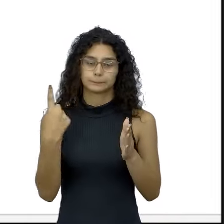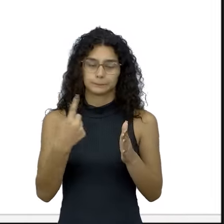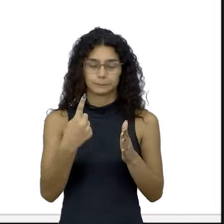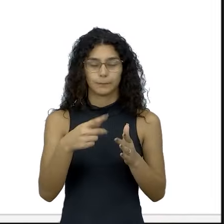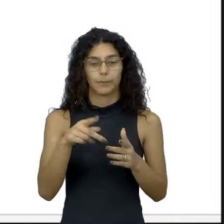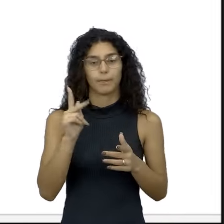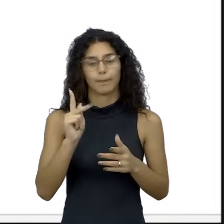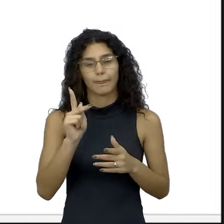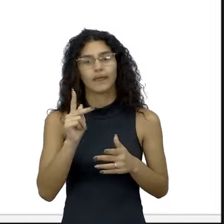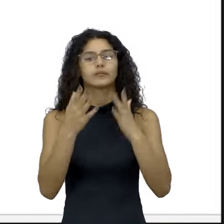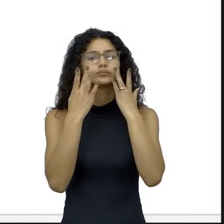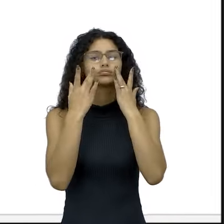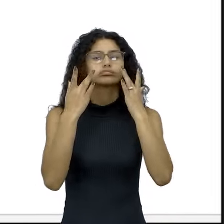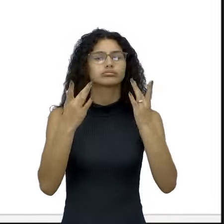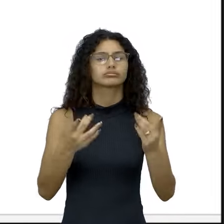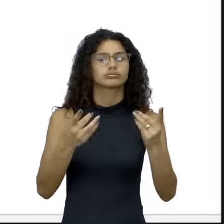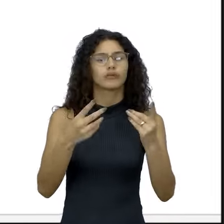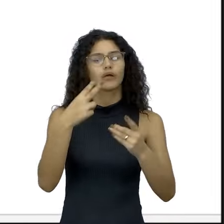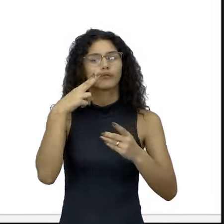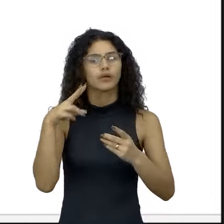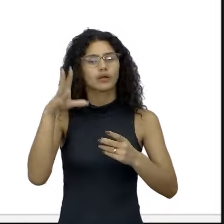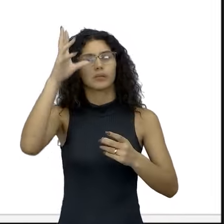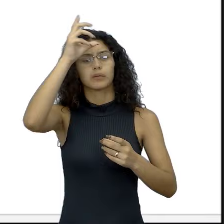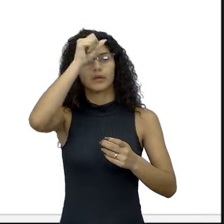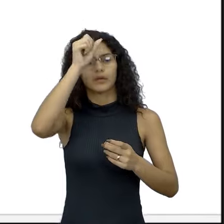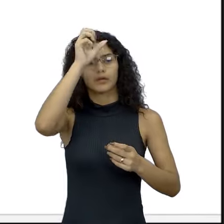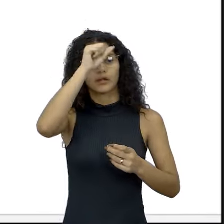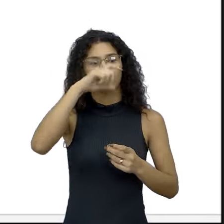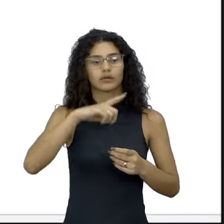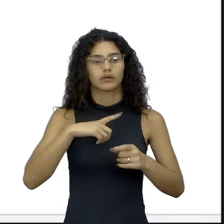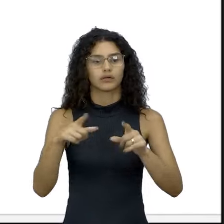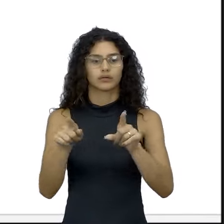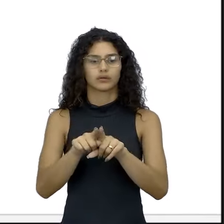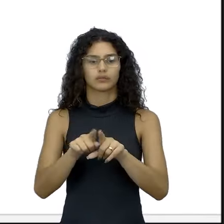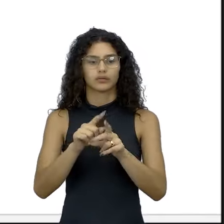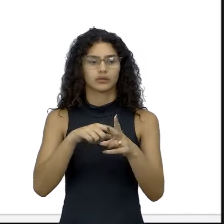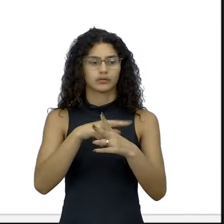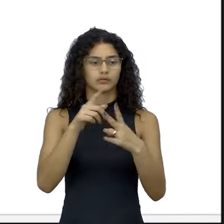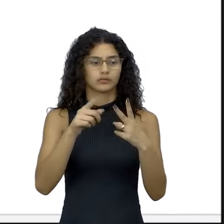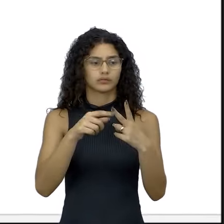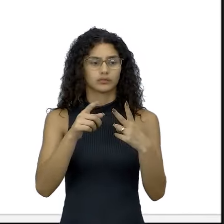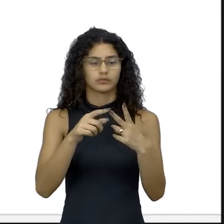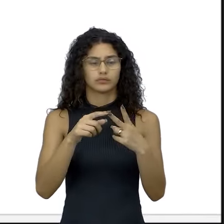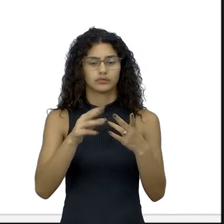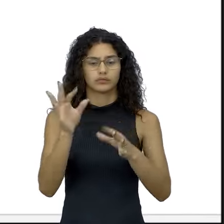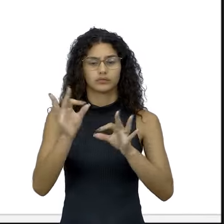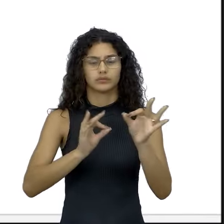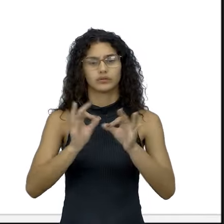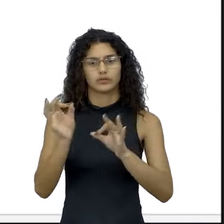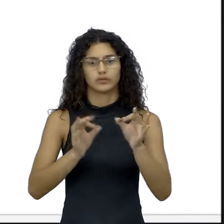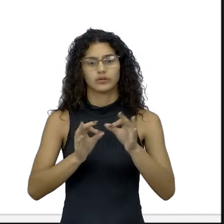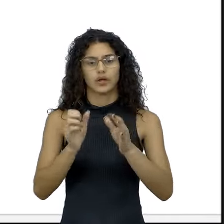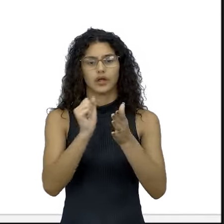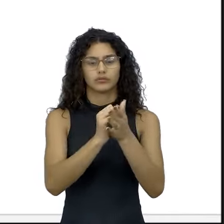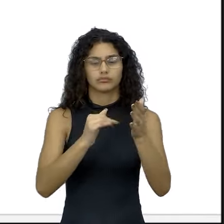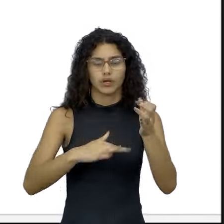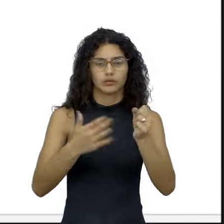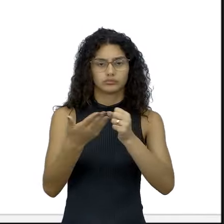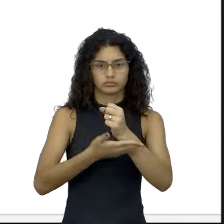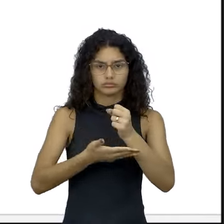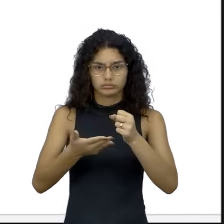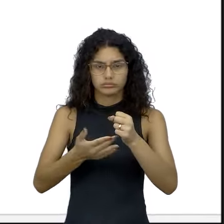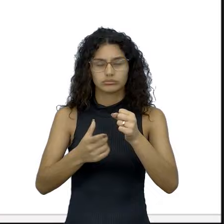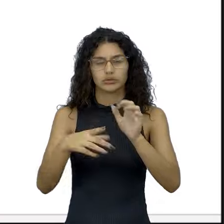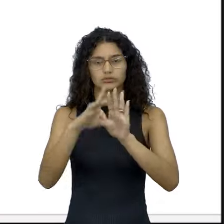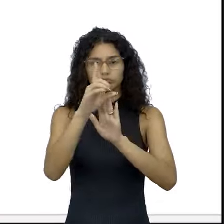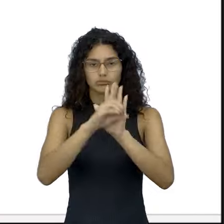estar sempre atento ao diagnóstico das aprendizagens, né? Em segundo, planejar, né, baseado nesses dados,